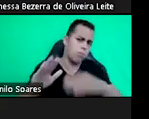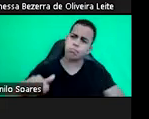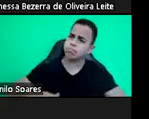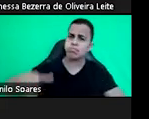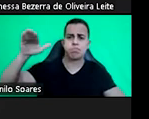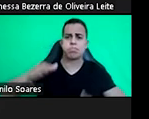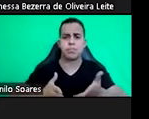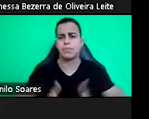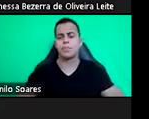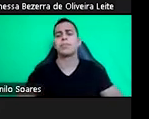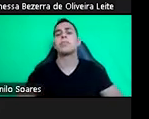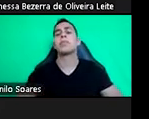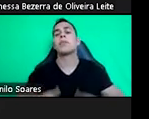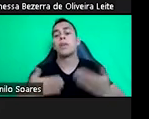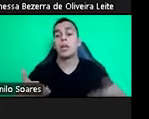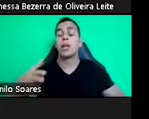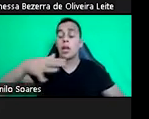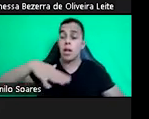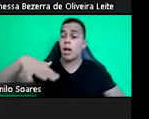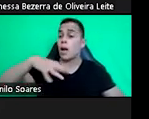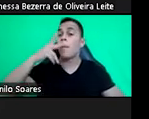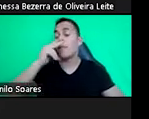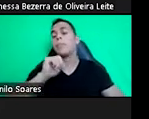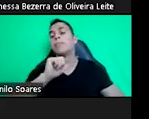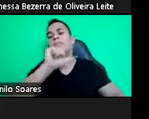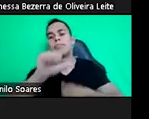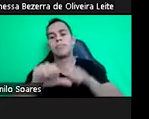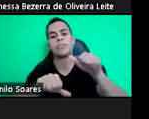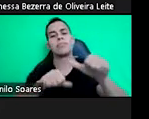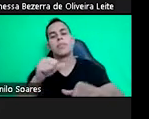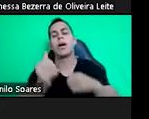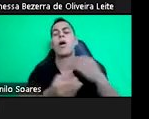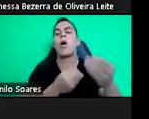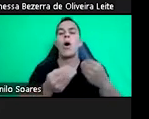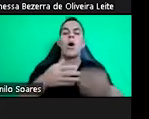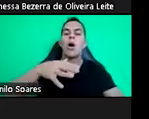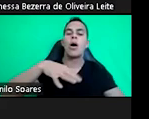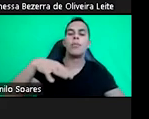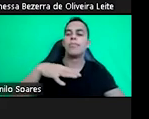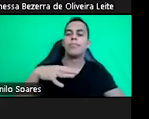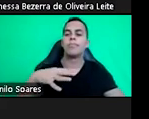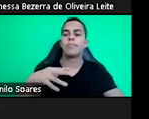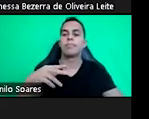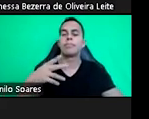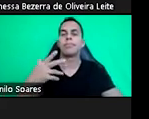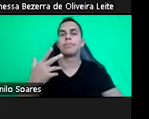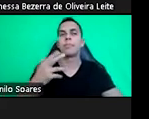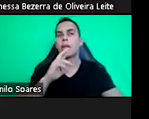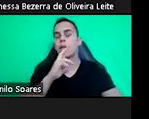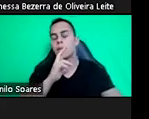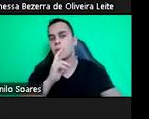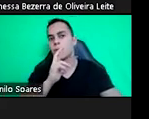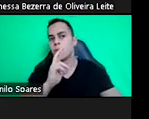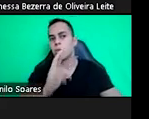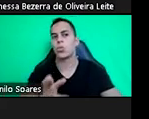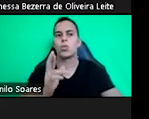E aí o ambiente acaba modulando como essa parte que vem de fábrica resulta ou